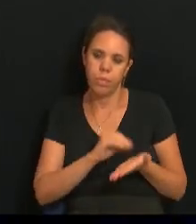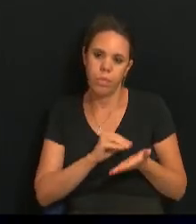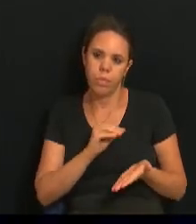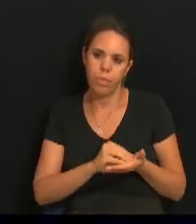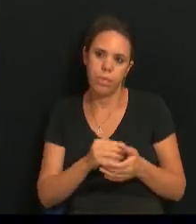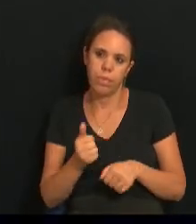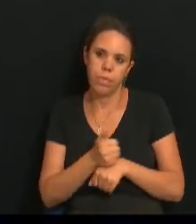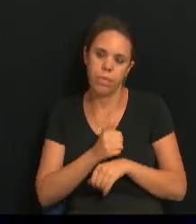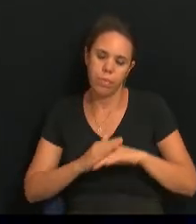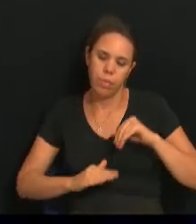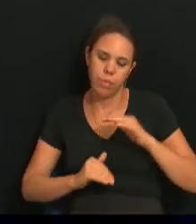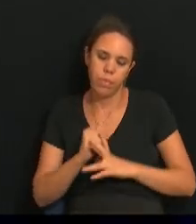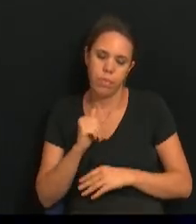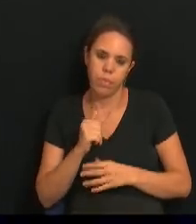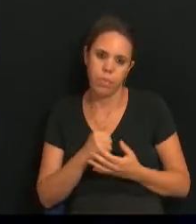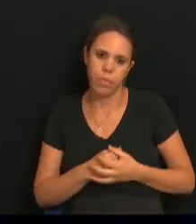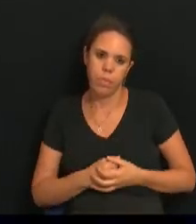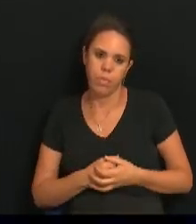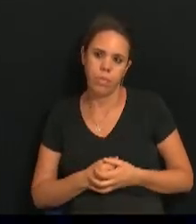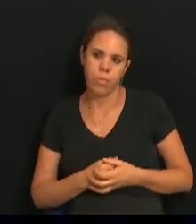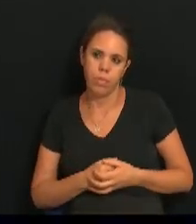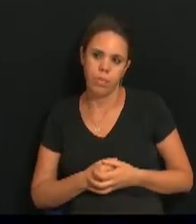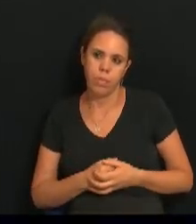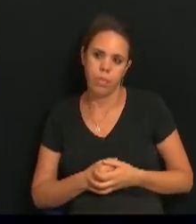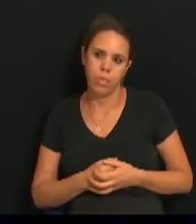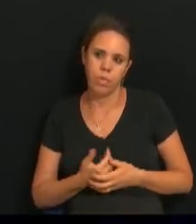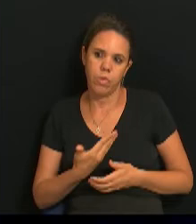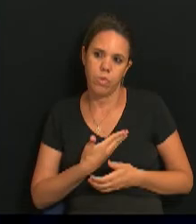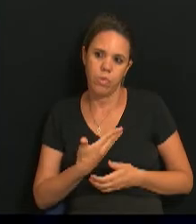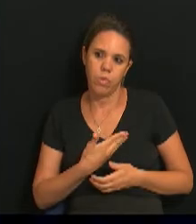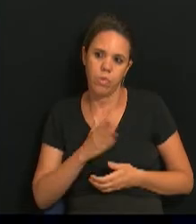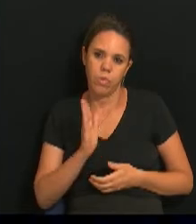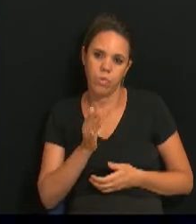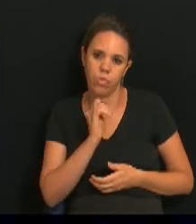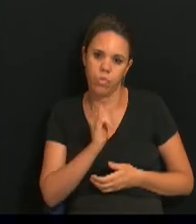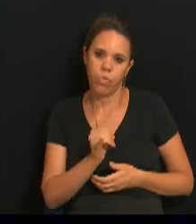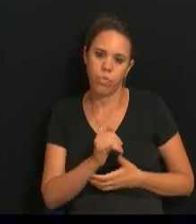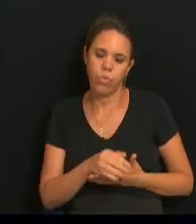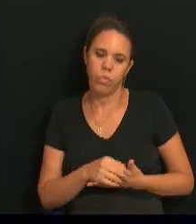como a Guida já falou, né, e os outros colegas já falaram. Então, assim,